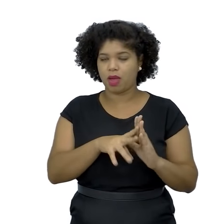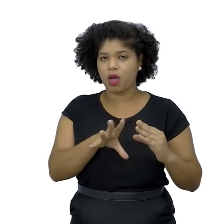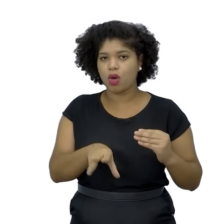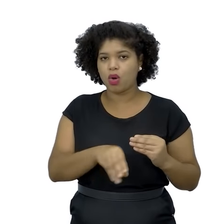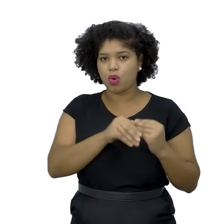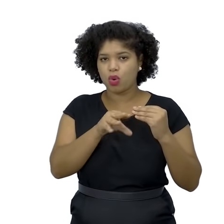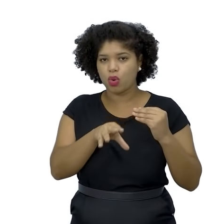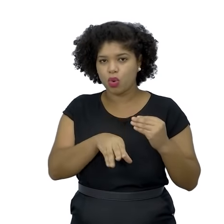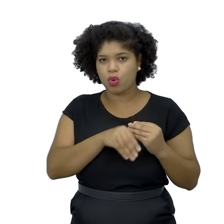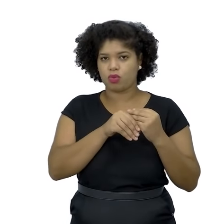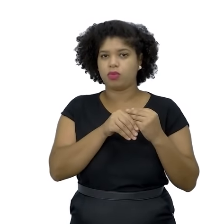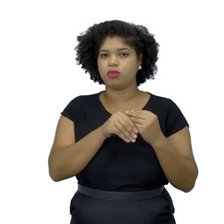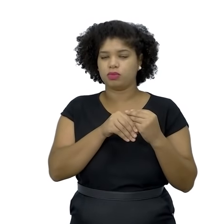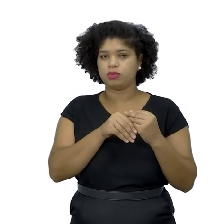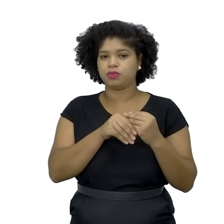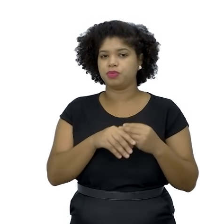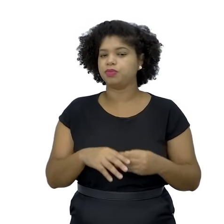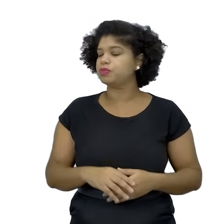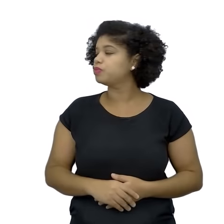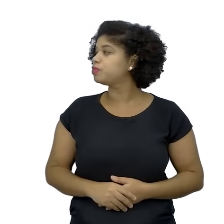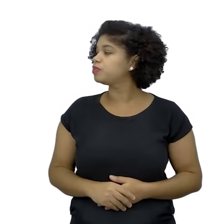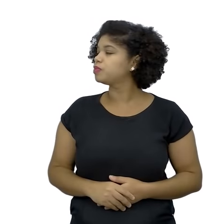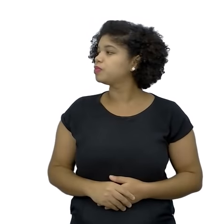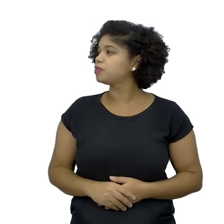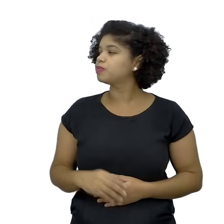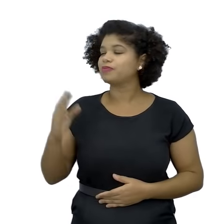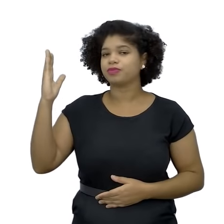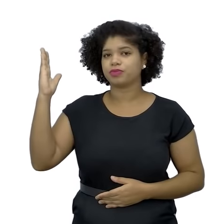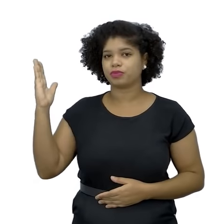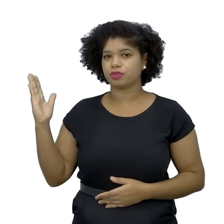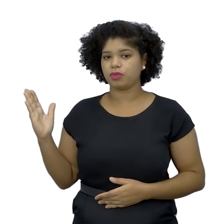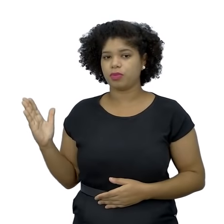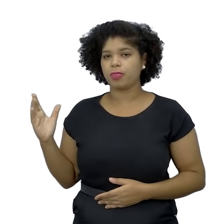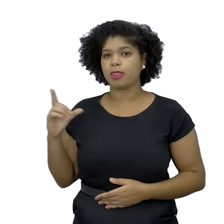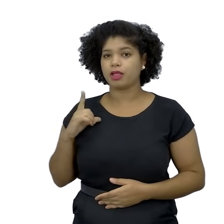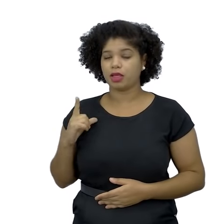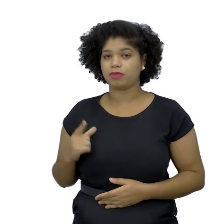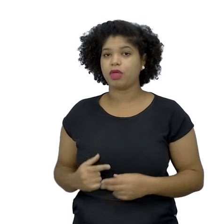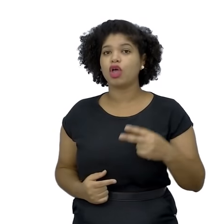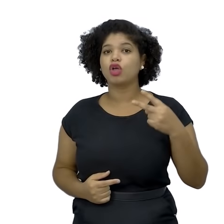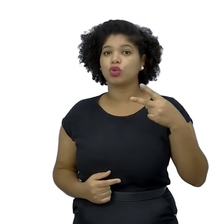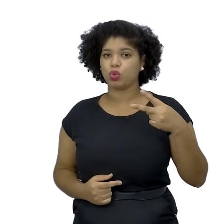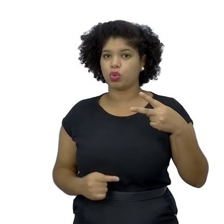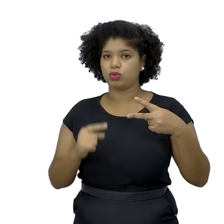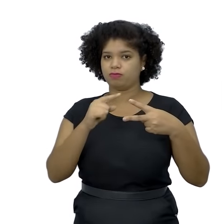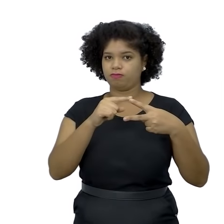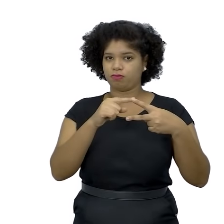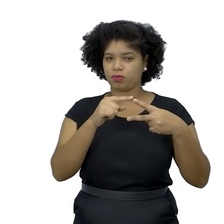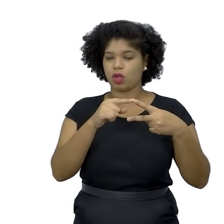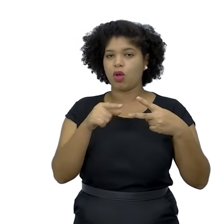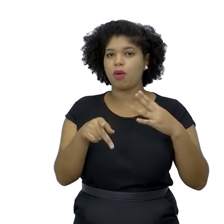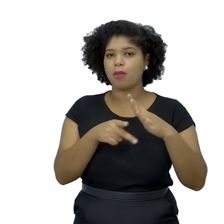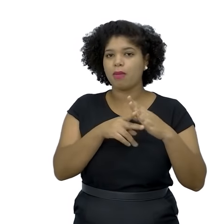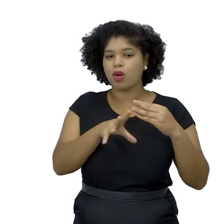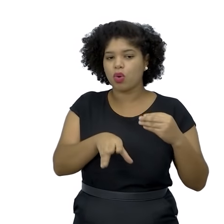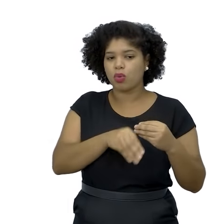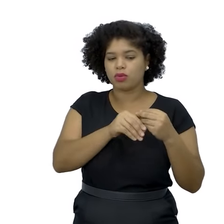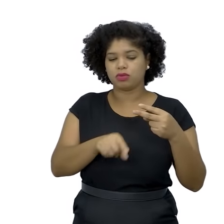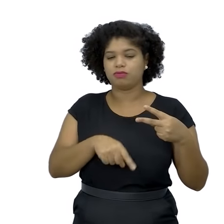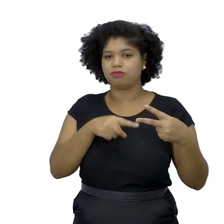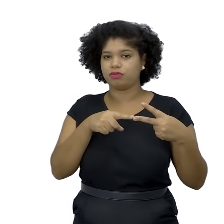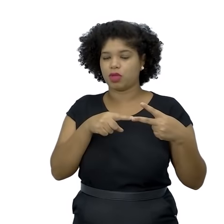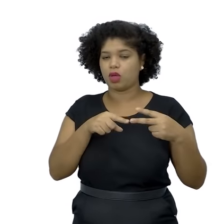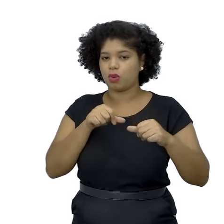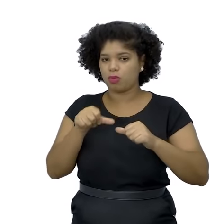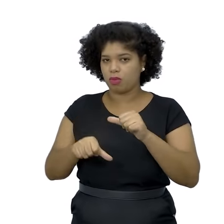Então, nessa categoria, apresentamos duas situações que possibilitam refletirmos sobre a